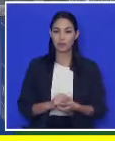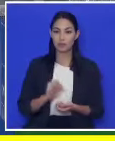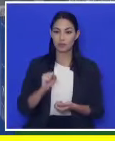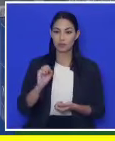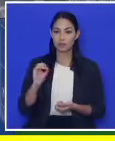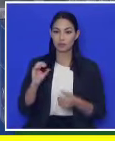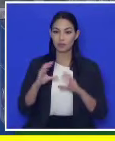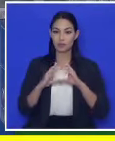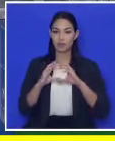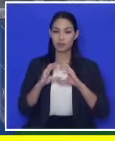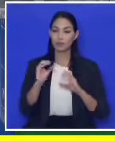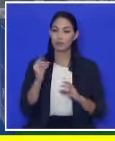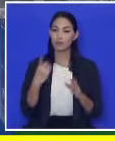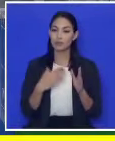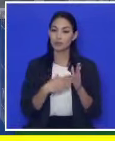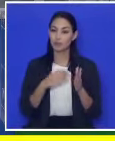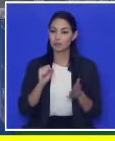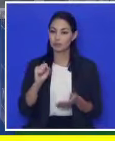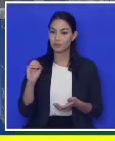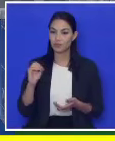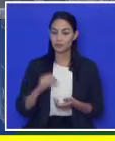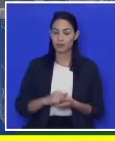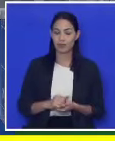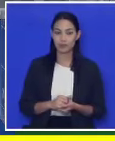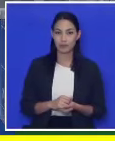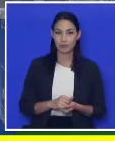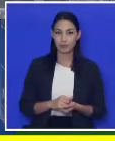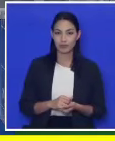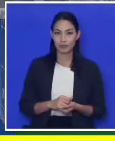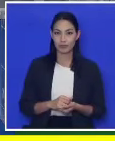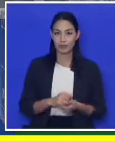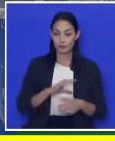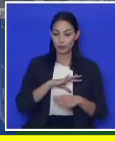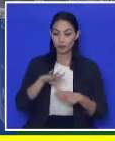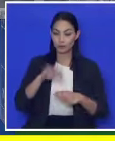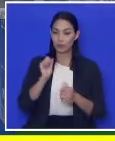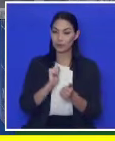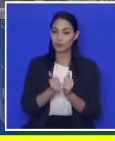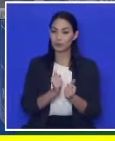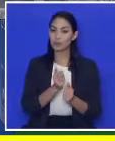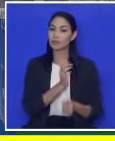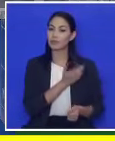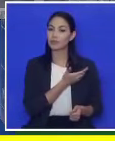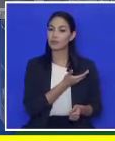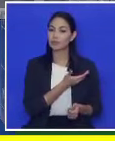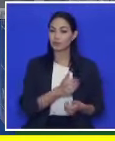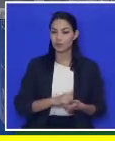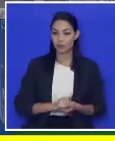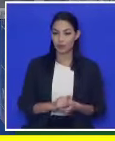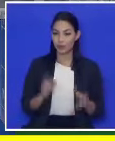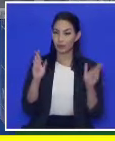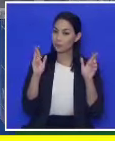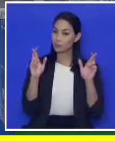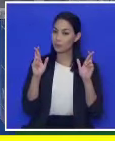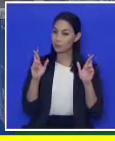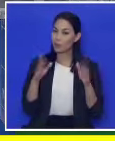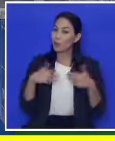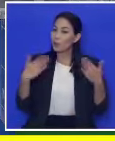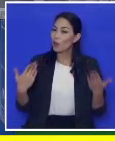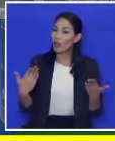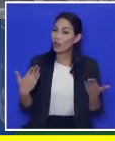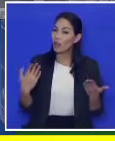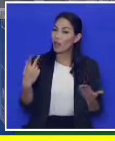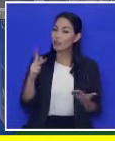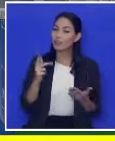Embaralhando 80 bolas numeradas de 0 a 80. Sorteio do time do coração. Estamos na torcida. Qual é o seu time